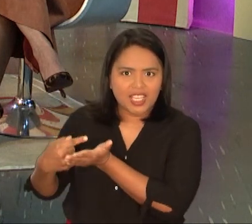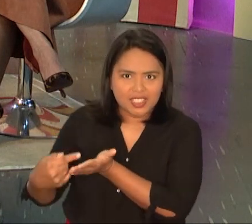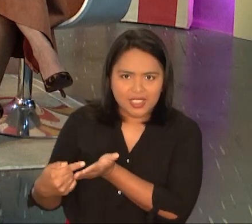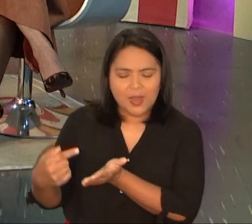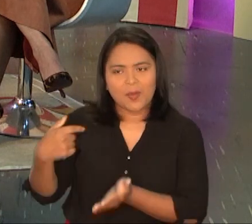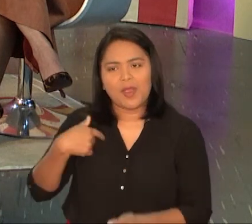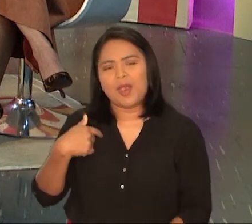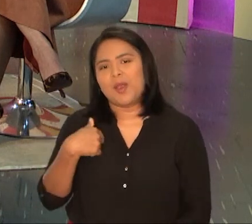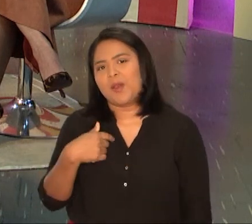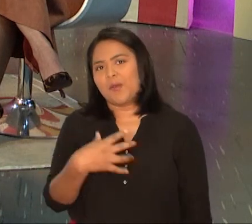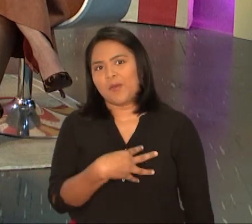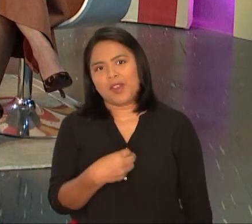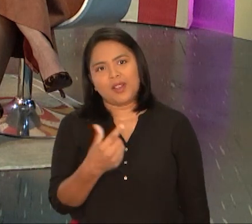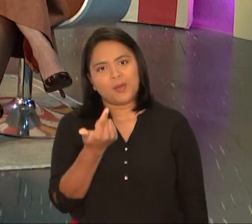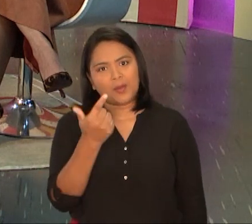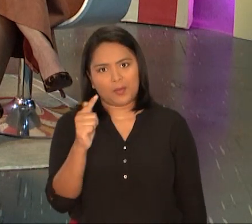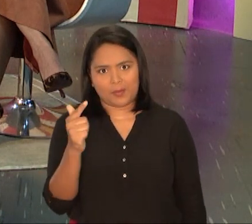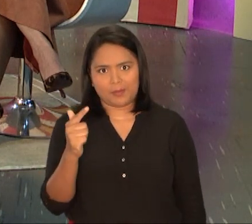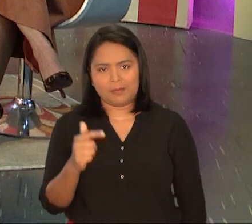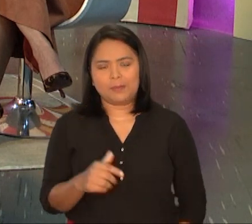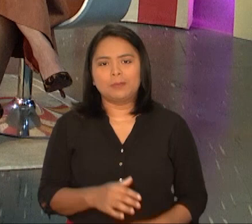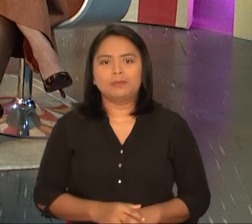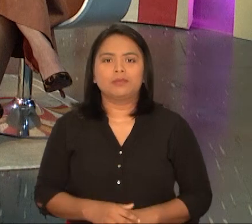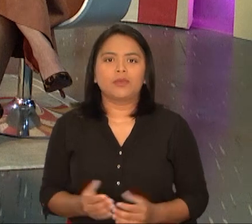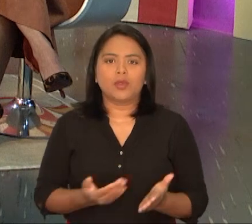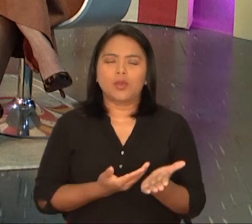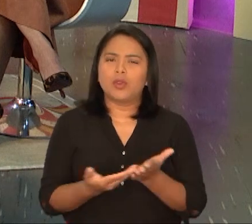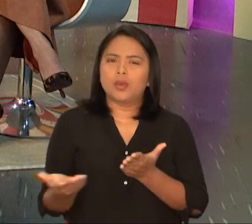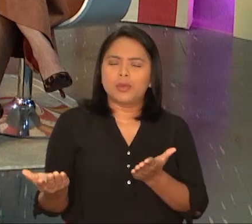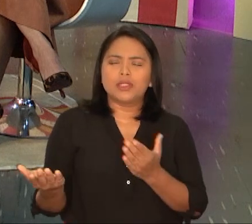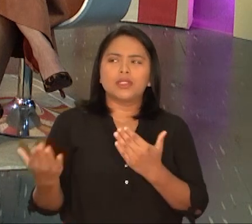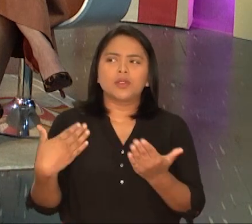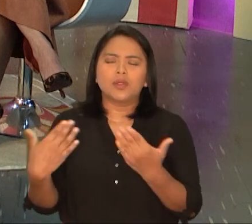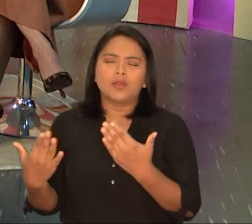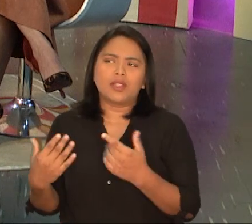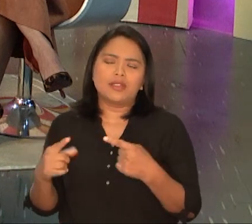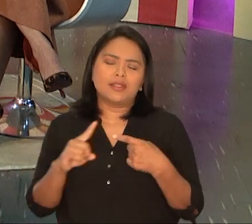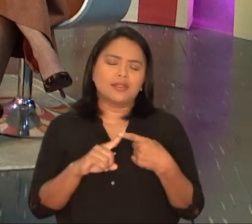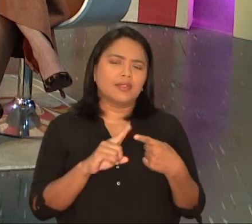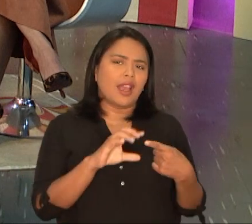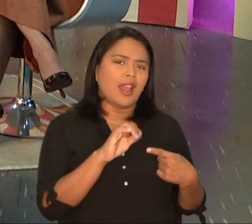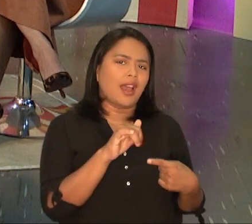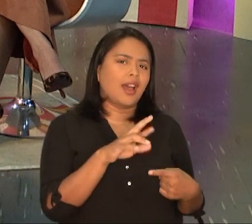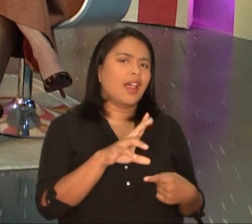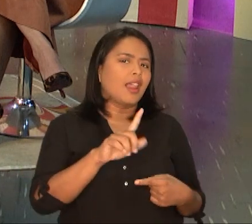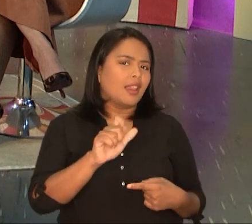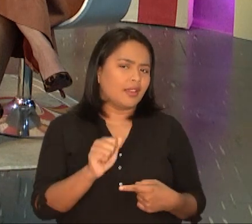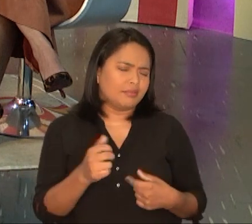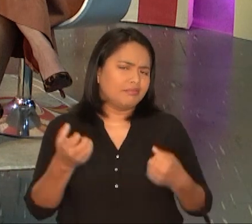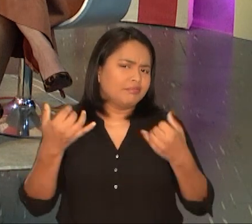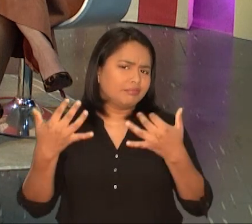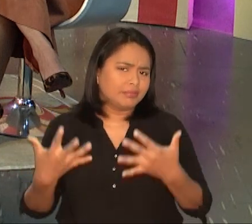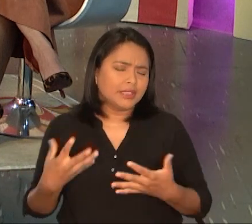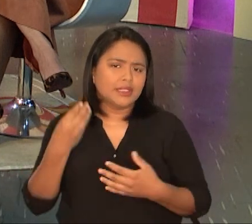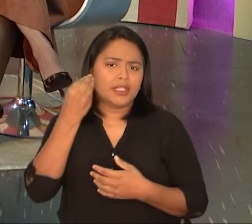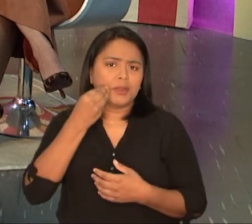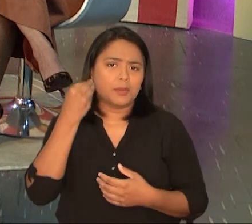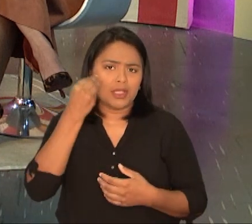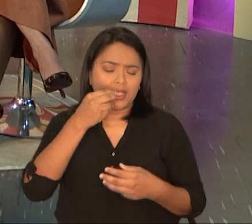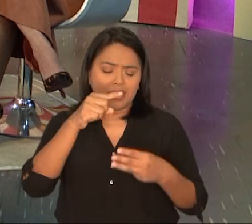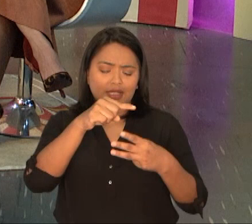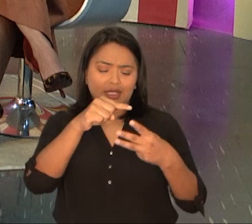mãe ainda. Então, para começar a nossa conversa, Carla, eu queria que você falasse um pouco sobre essa experiência, né, de ser mãe de